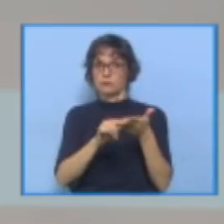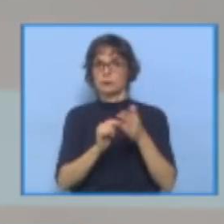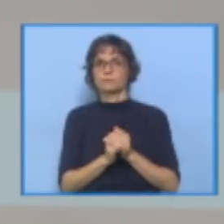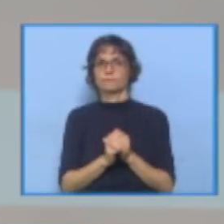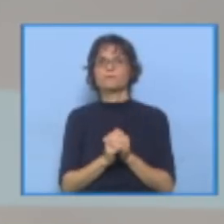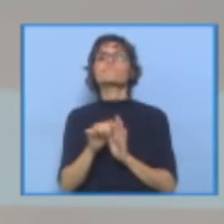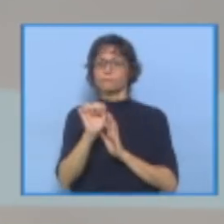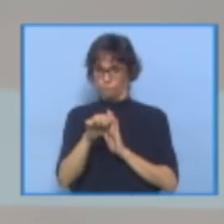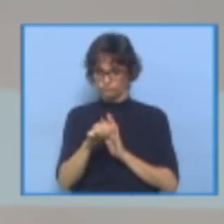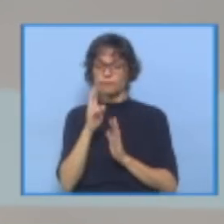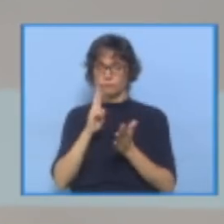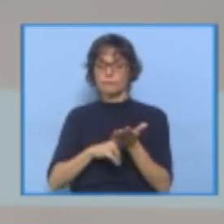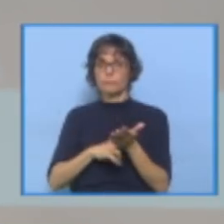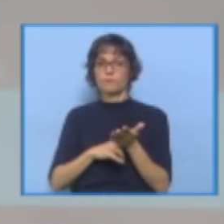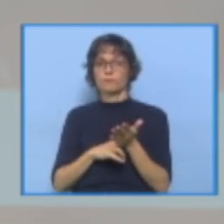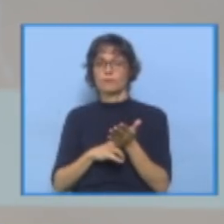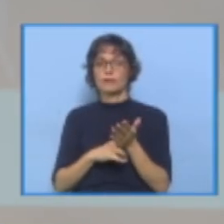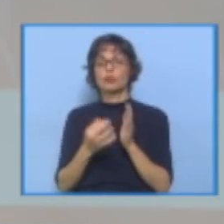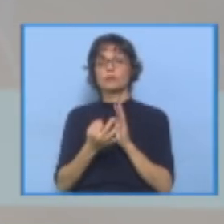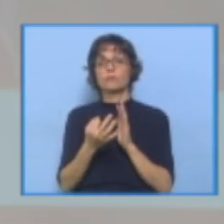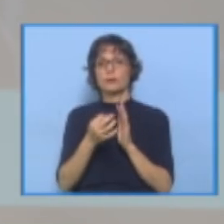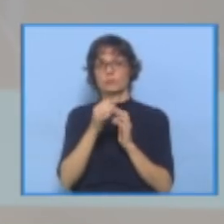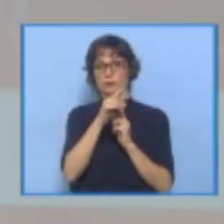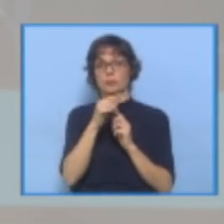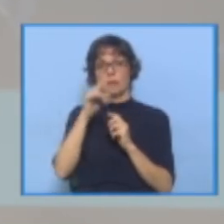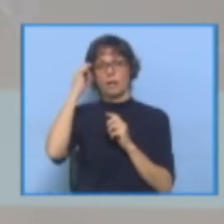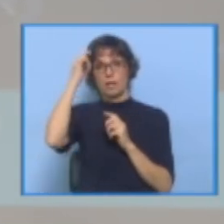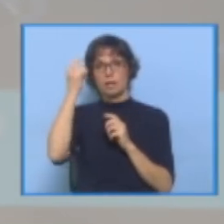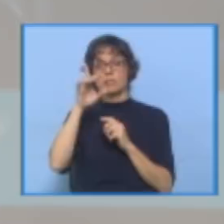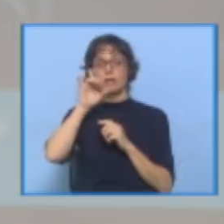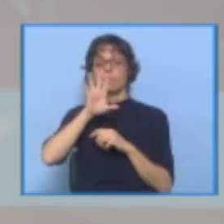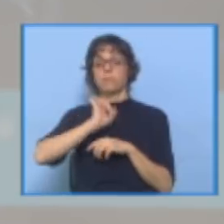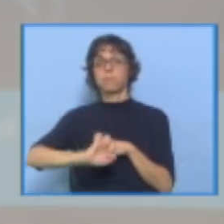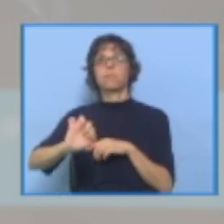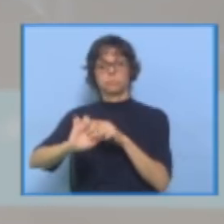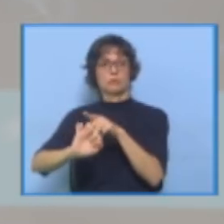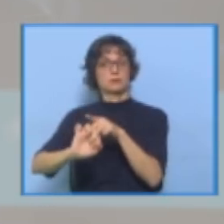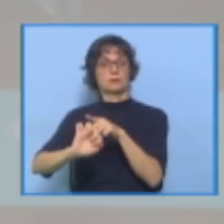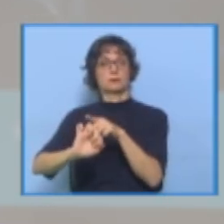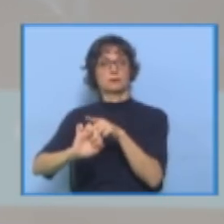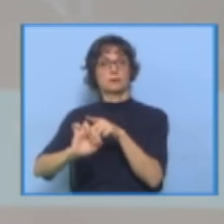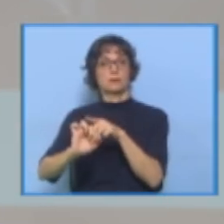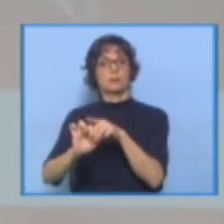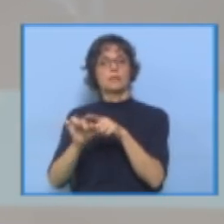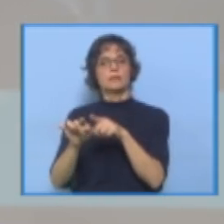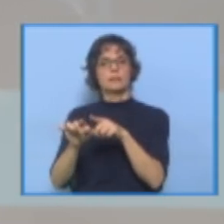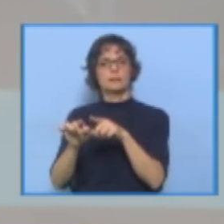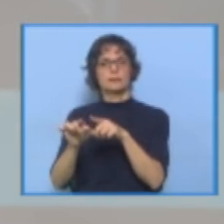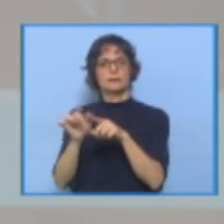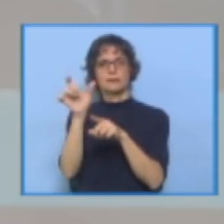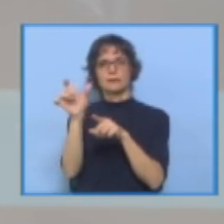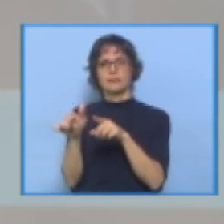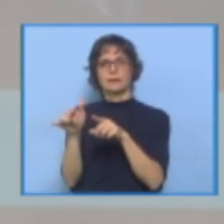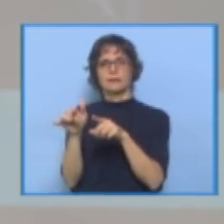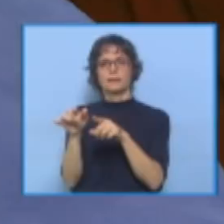não há qualquer dúvida que essa sua filha sofredora, não é? Ilimitada, é a grande presença de Jesus